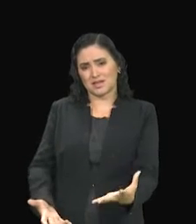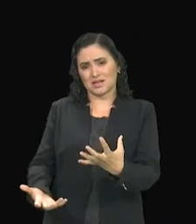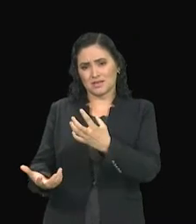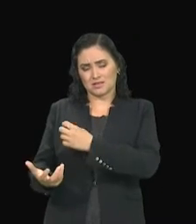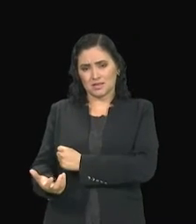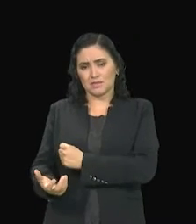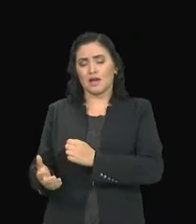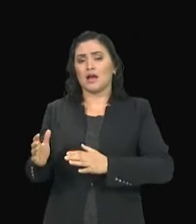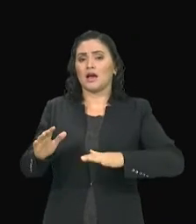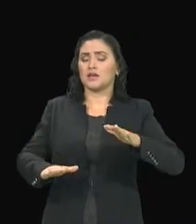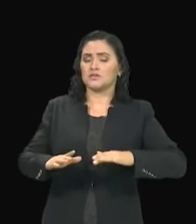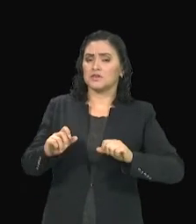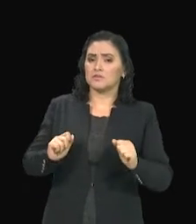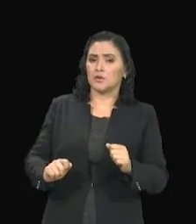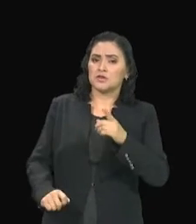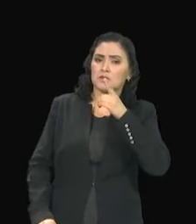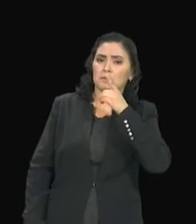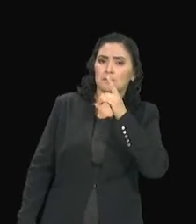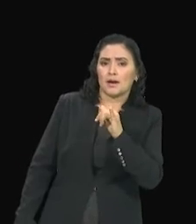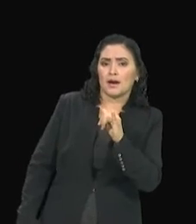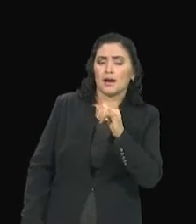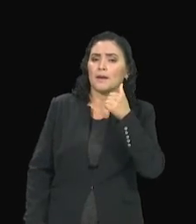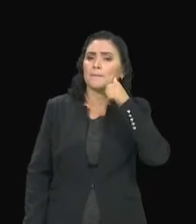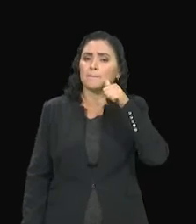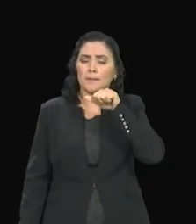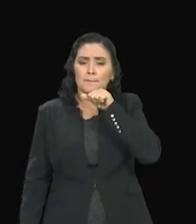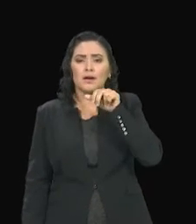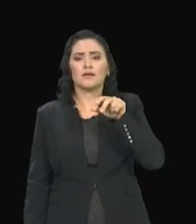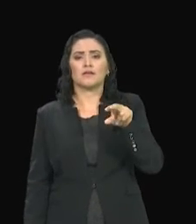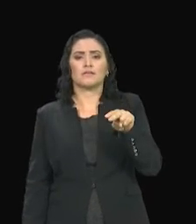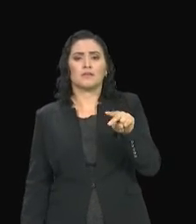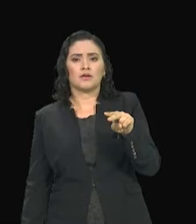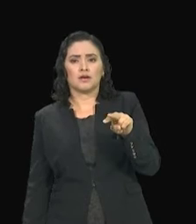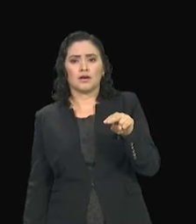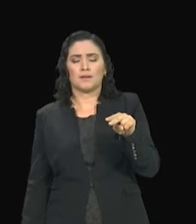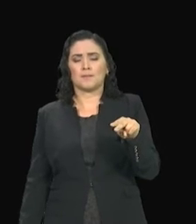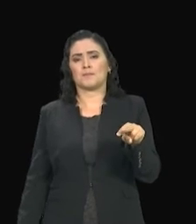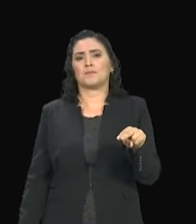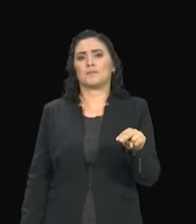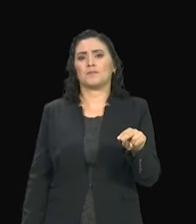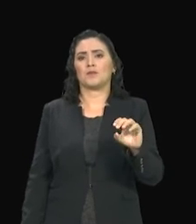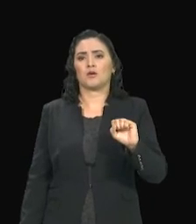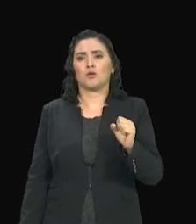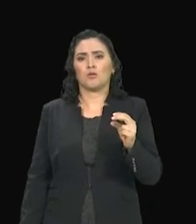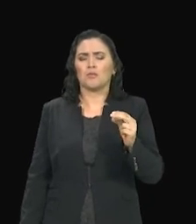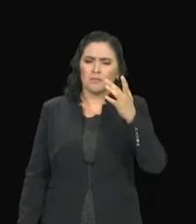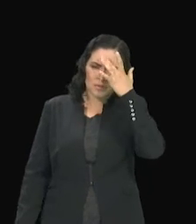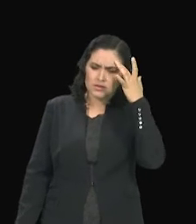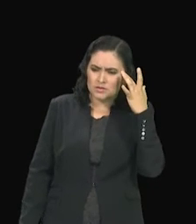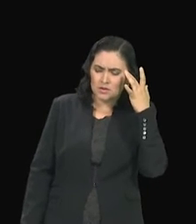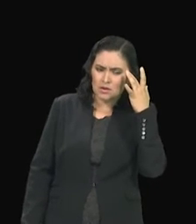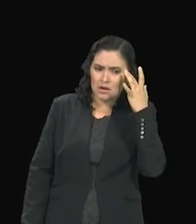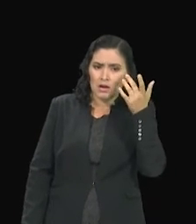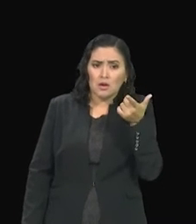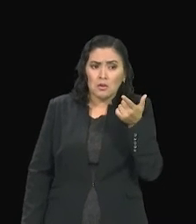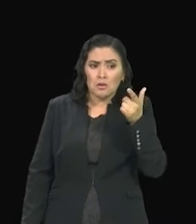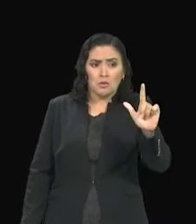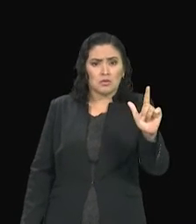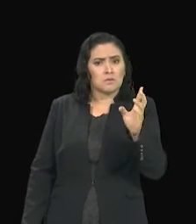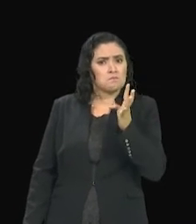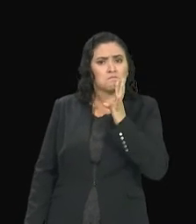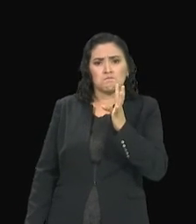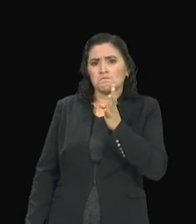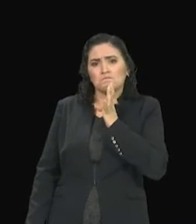seu pai, pode ser uma mãe, pode ser um irmão, pode ser um próximo, pode ser no momento